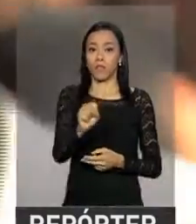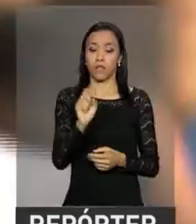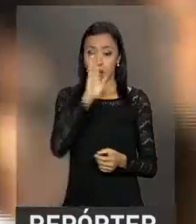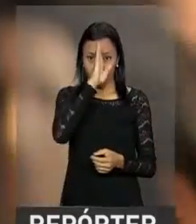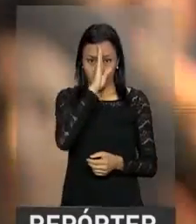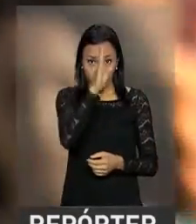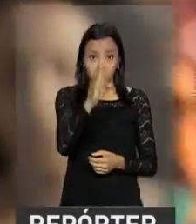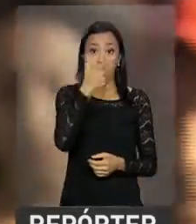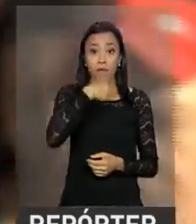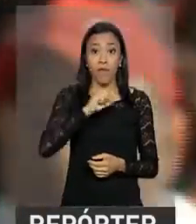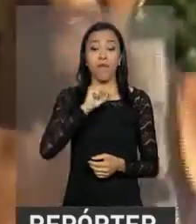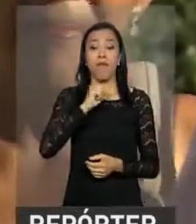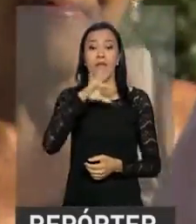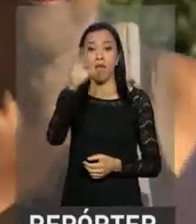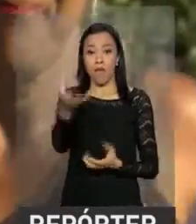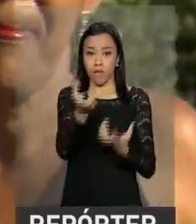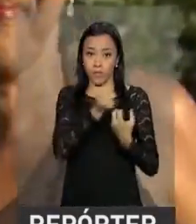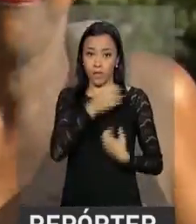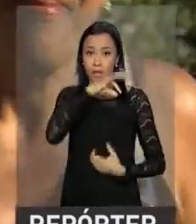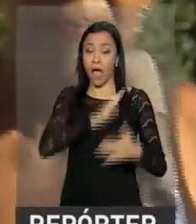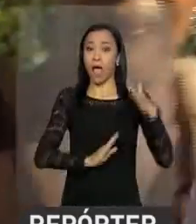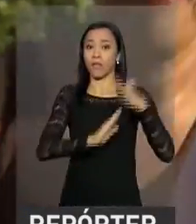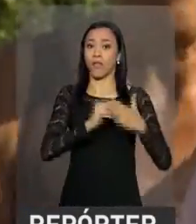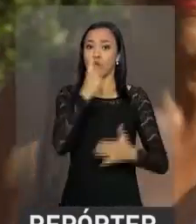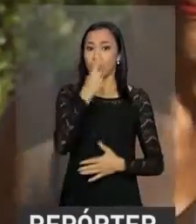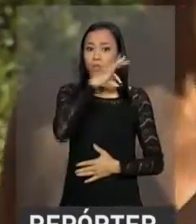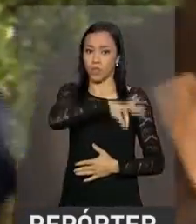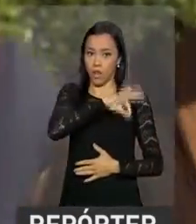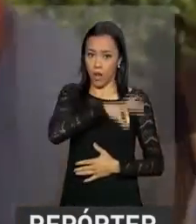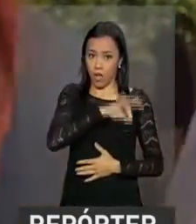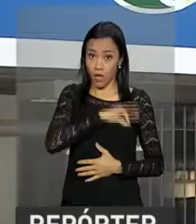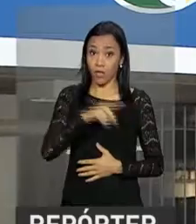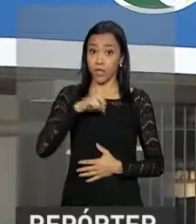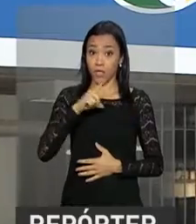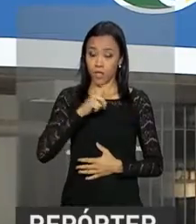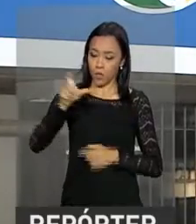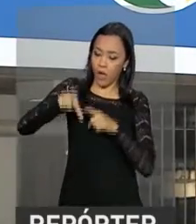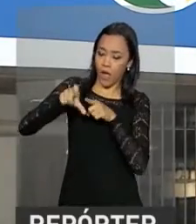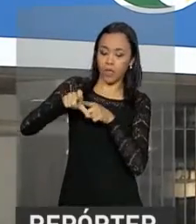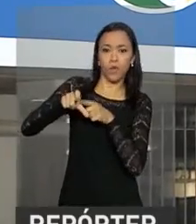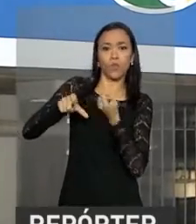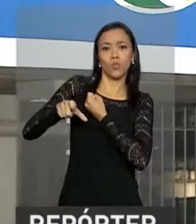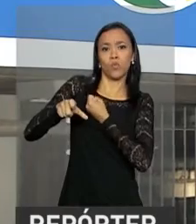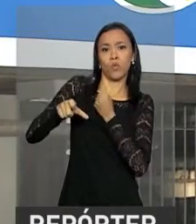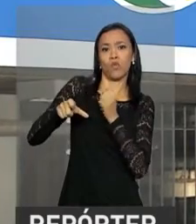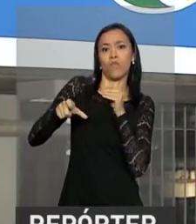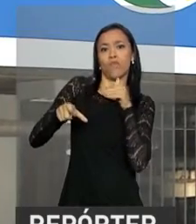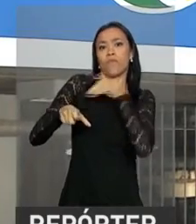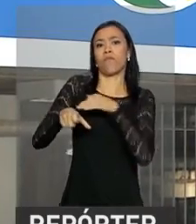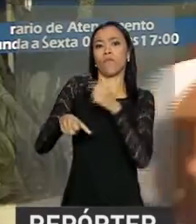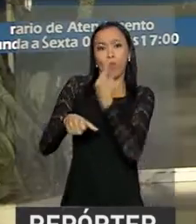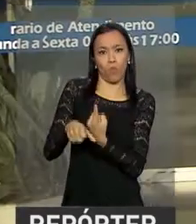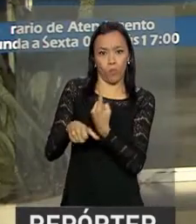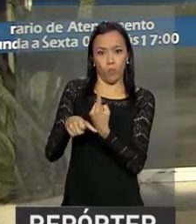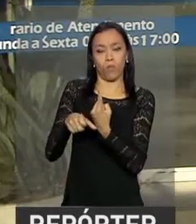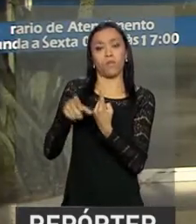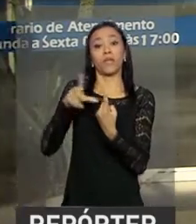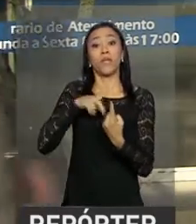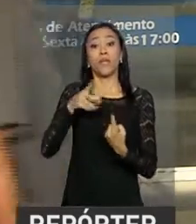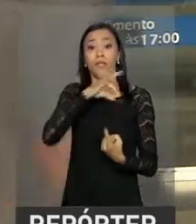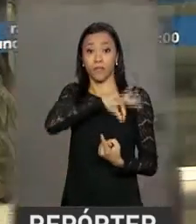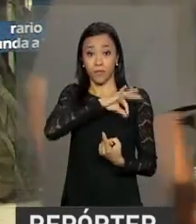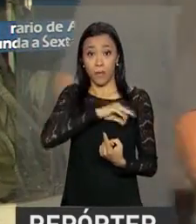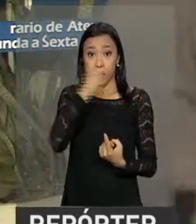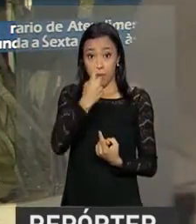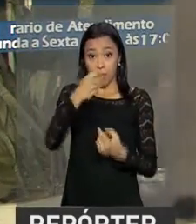prioridade será para quem recebe até um salário mínimo e possui cartão com final 1 já quem ganha acima do mínimo como a ver a